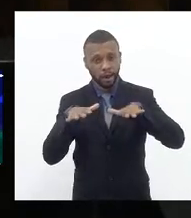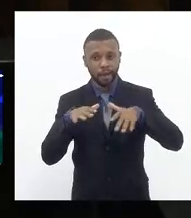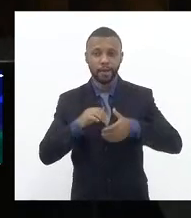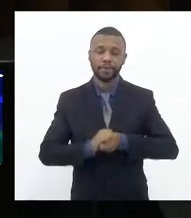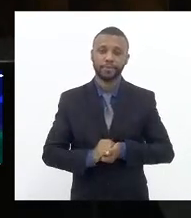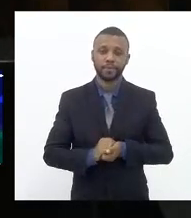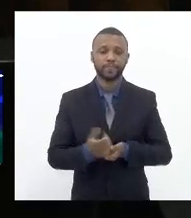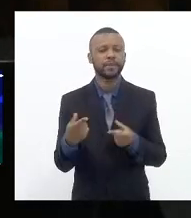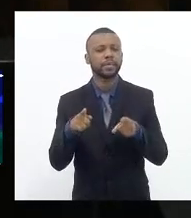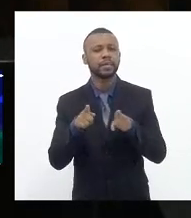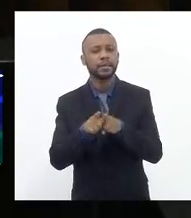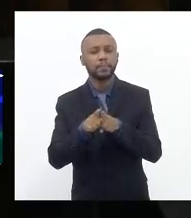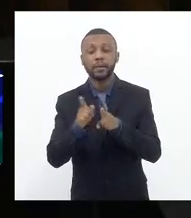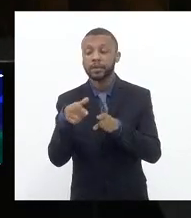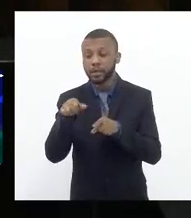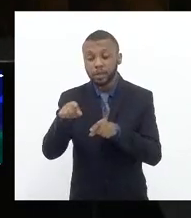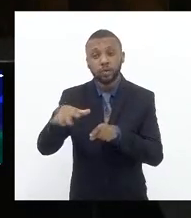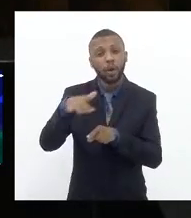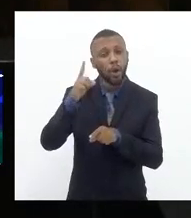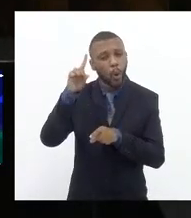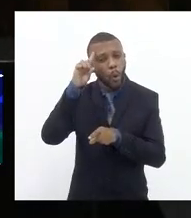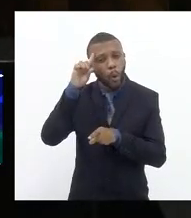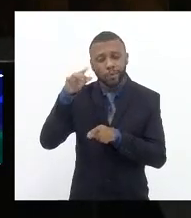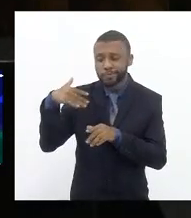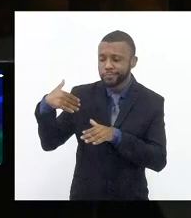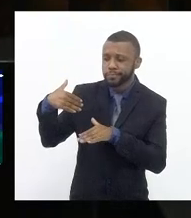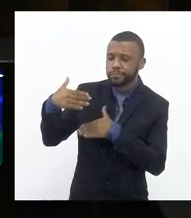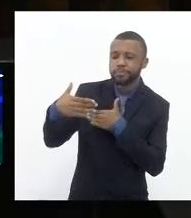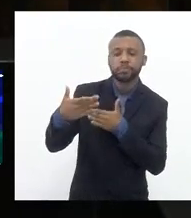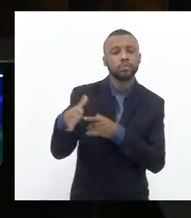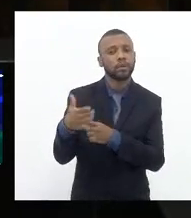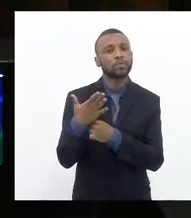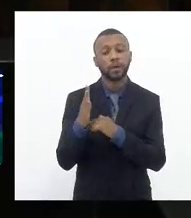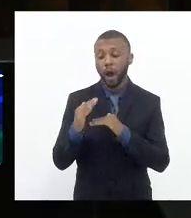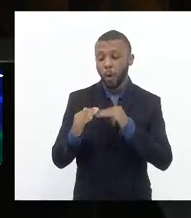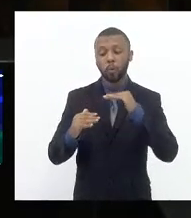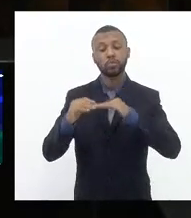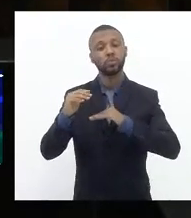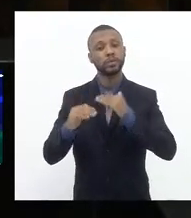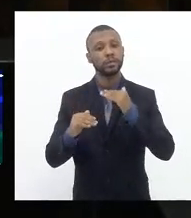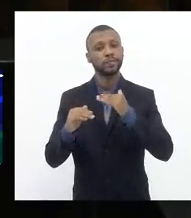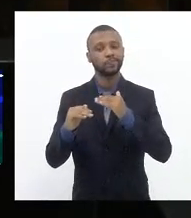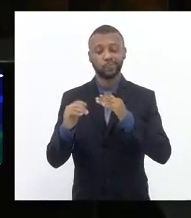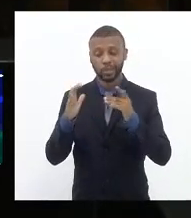no cotidiano constroem, né, o nosso trabalho aqui na Assembleia Legislativa.